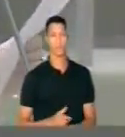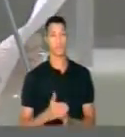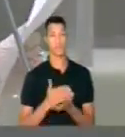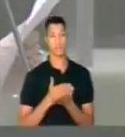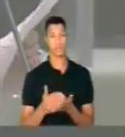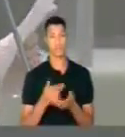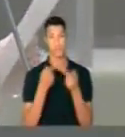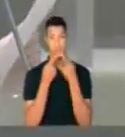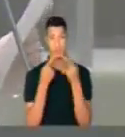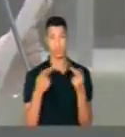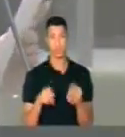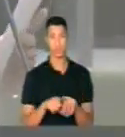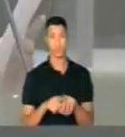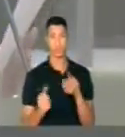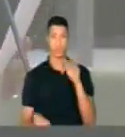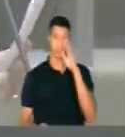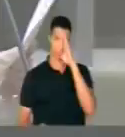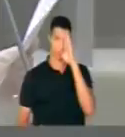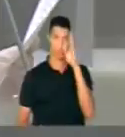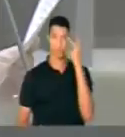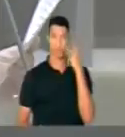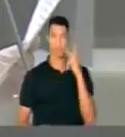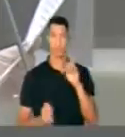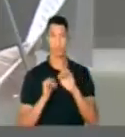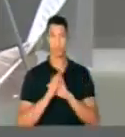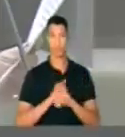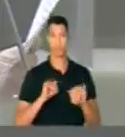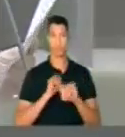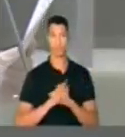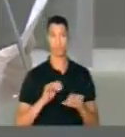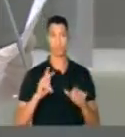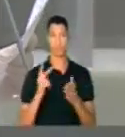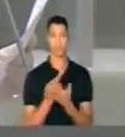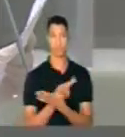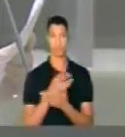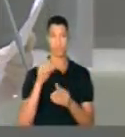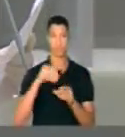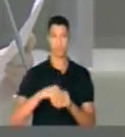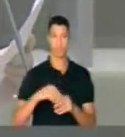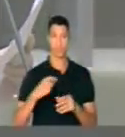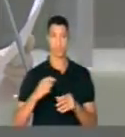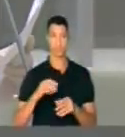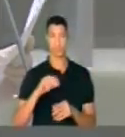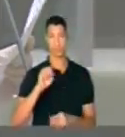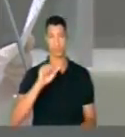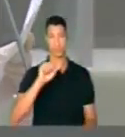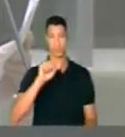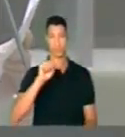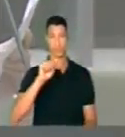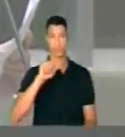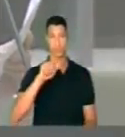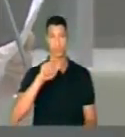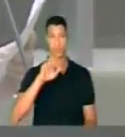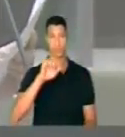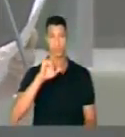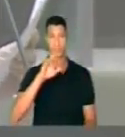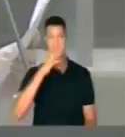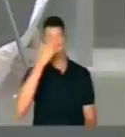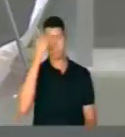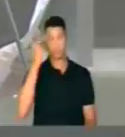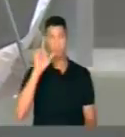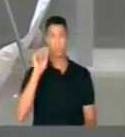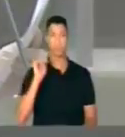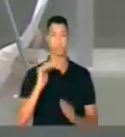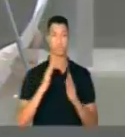Faço esse registro principalmente para comunicar a ocorrência aos muitos salgueirenses ou pessoas outras